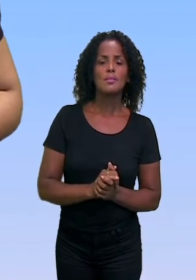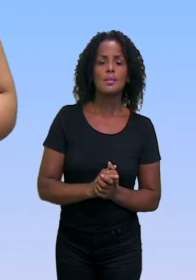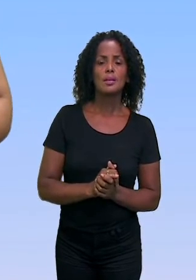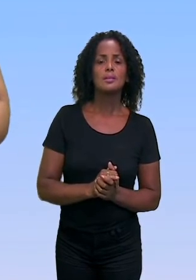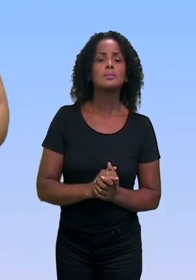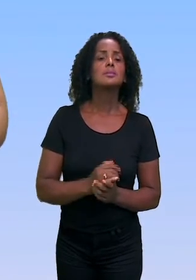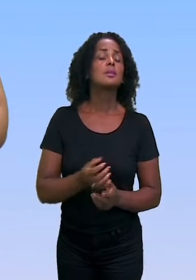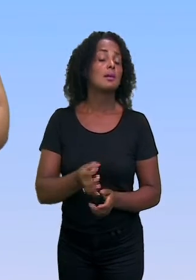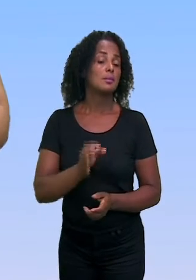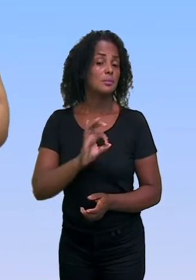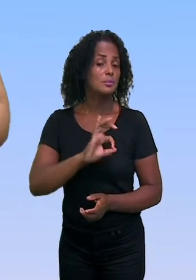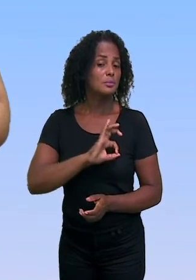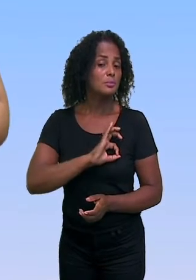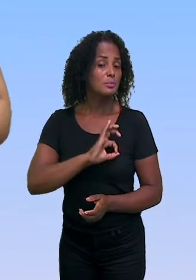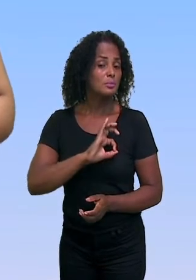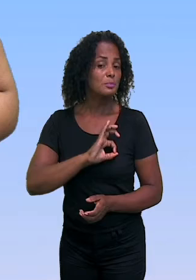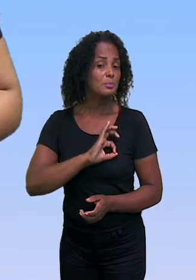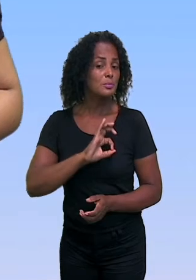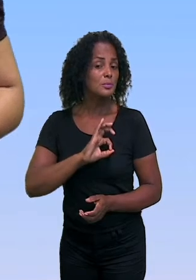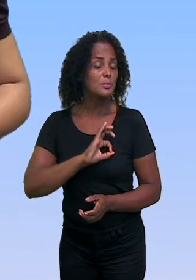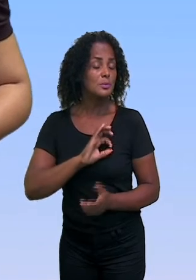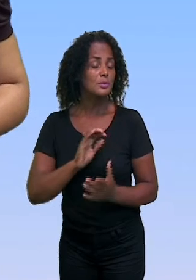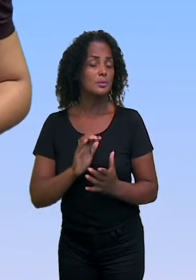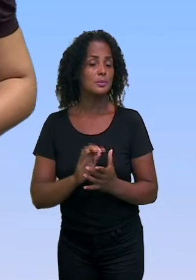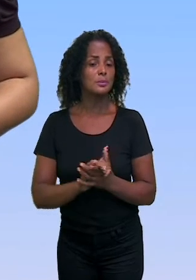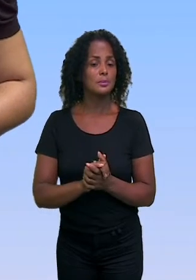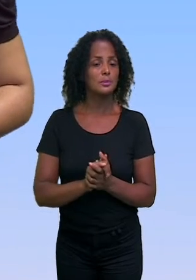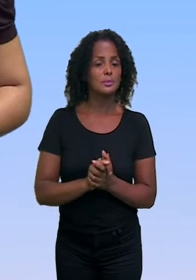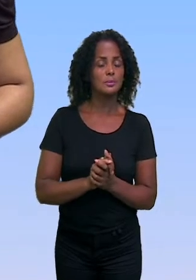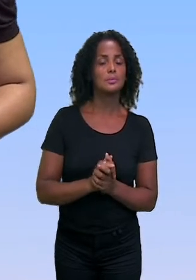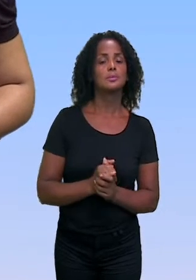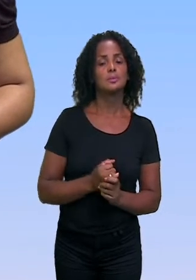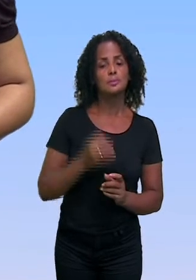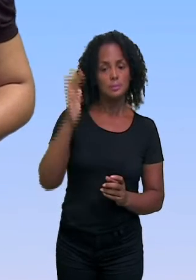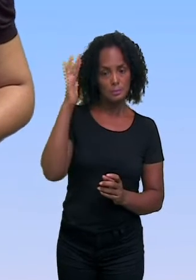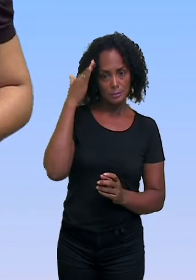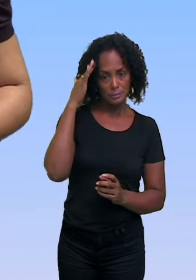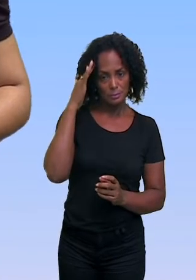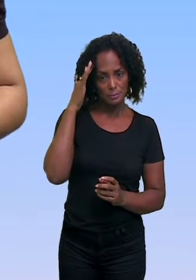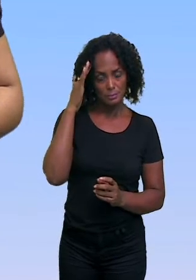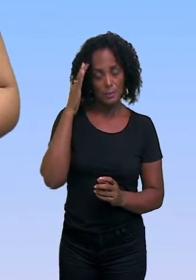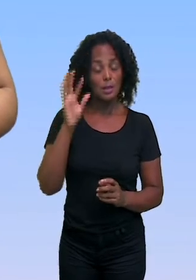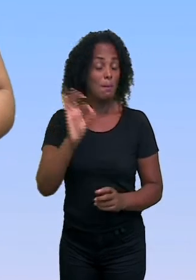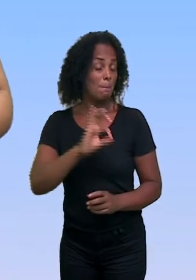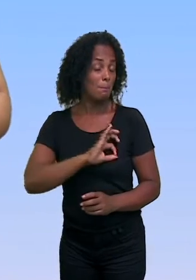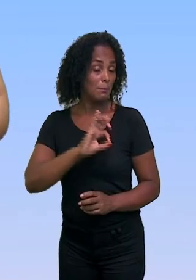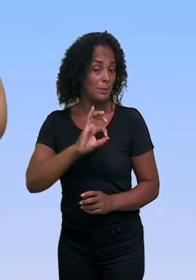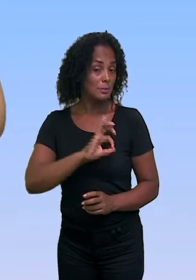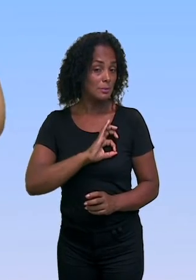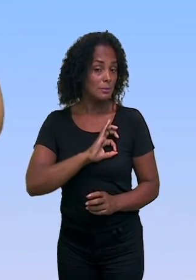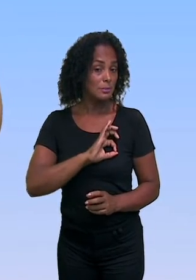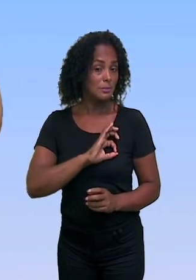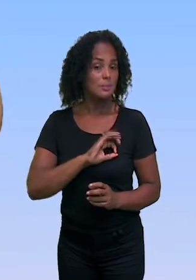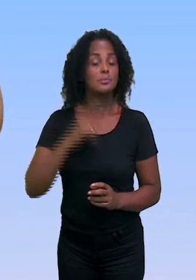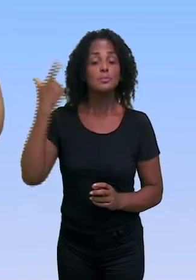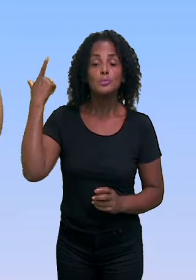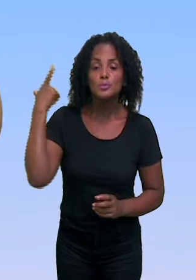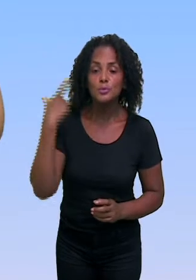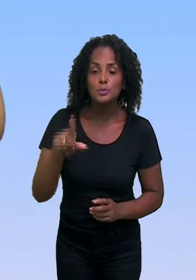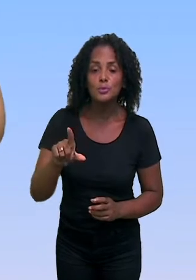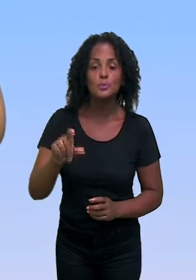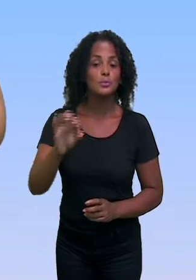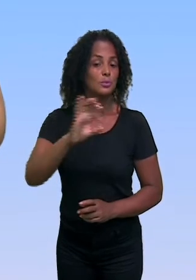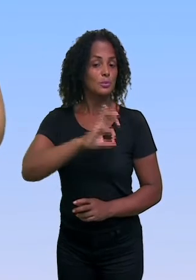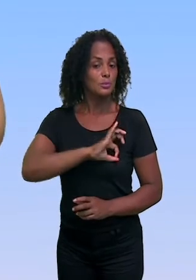ou isso Man O policemen que é o policial rápido